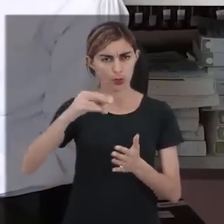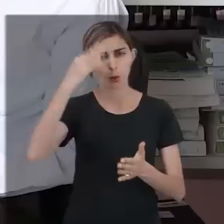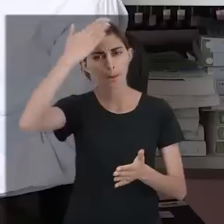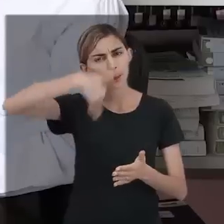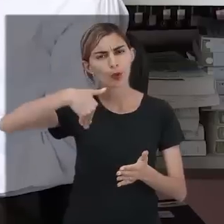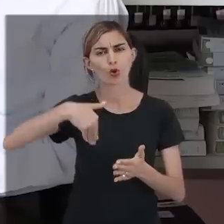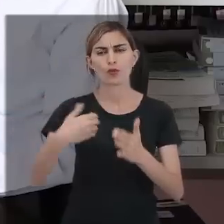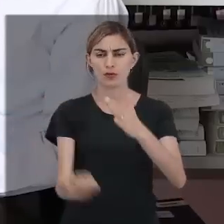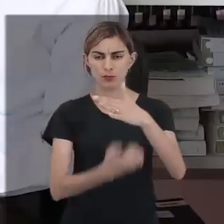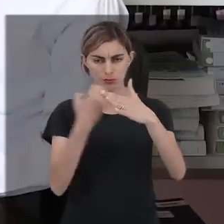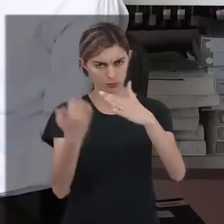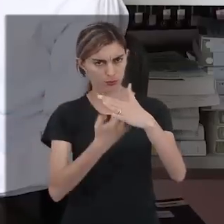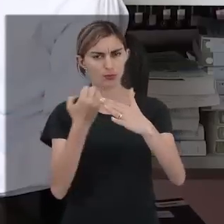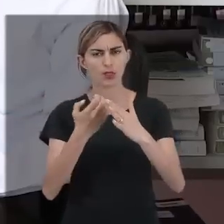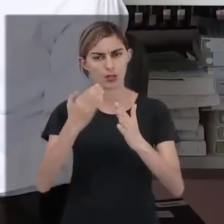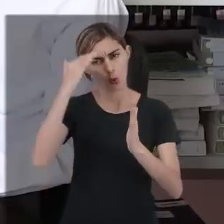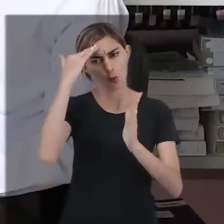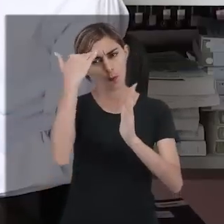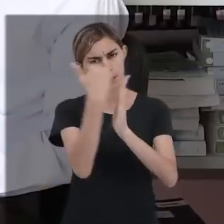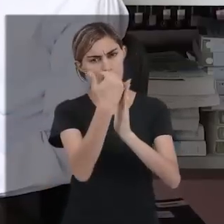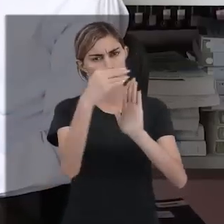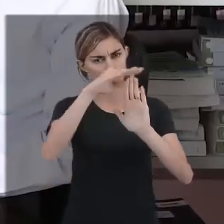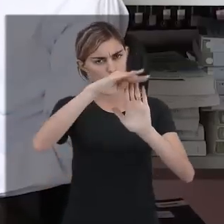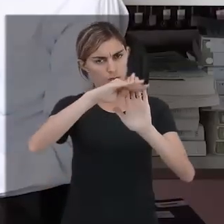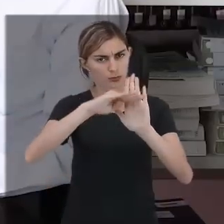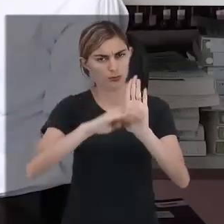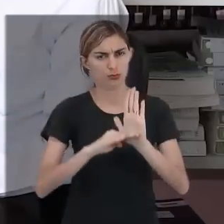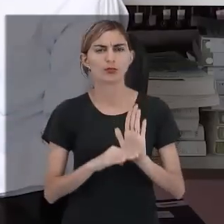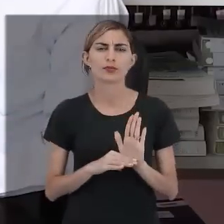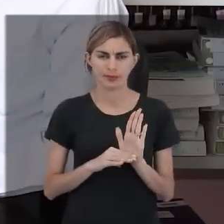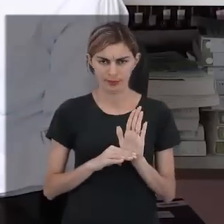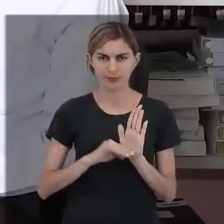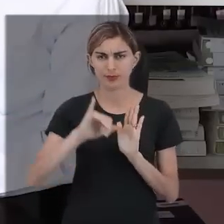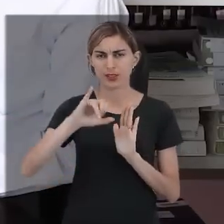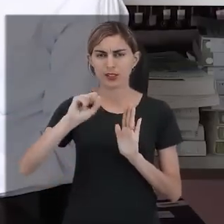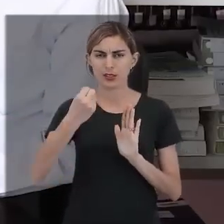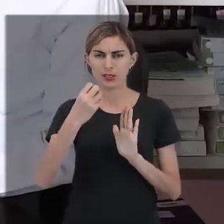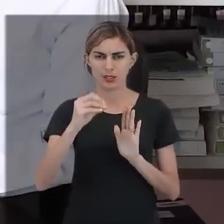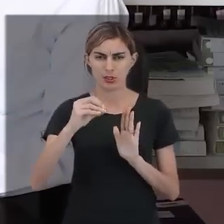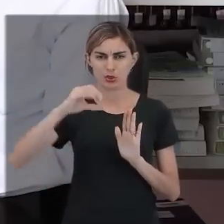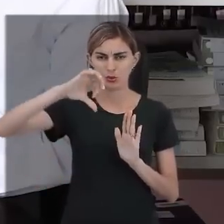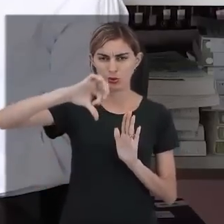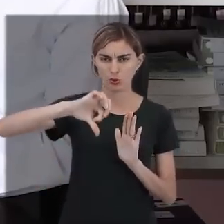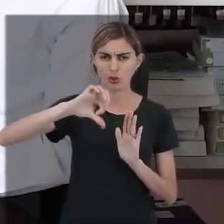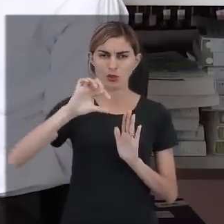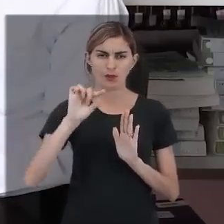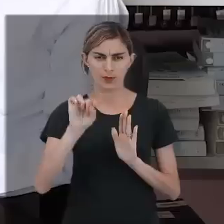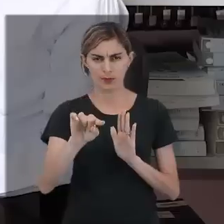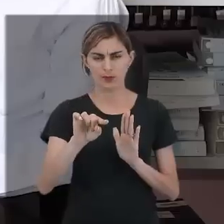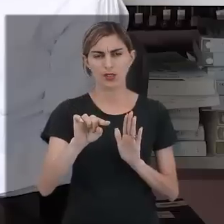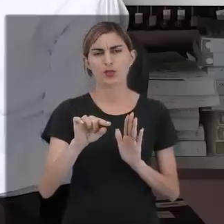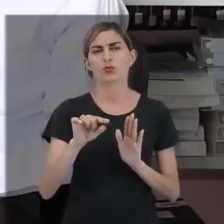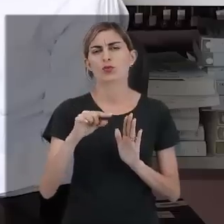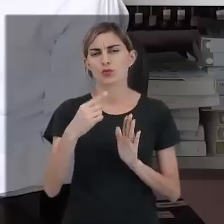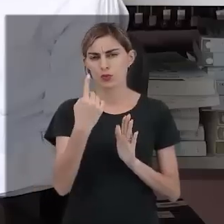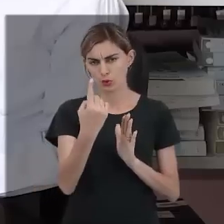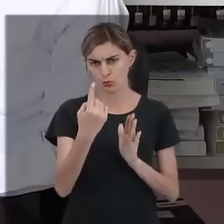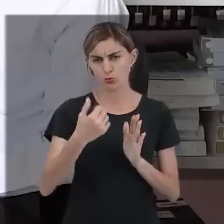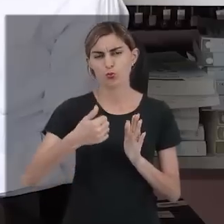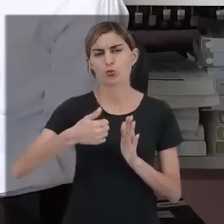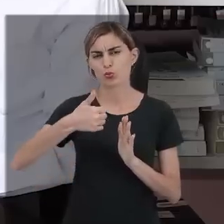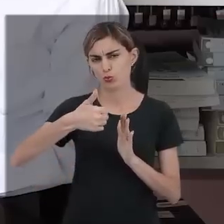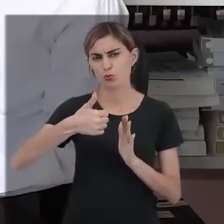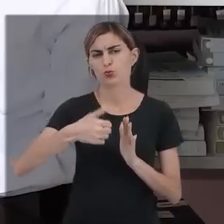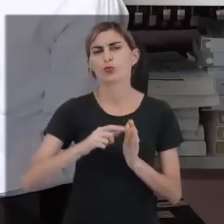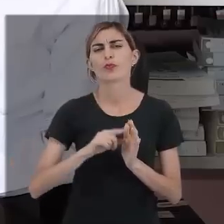comprova que a empresa, ela segue todos os requisitos da ISO 9001, tá? E esse documento, ele é